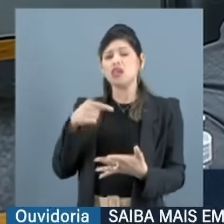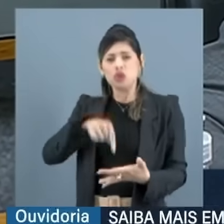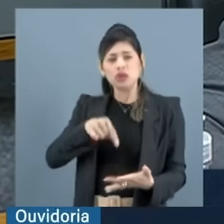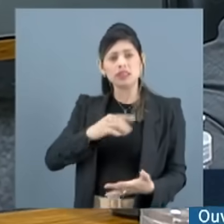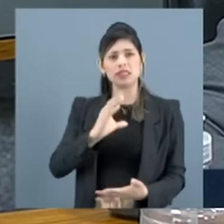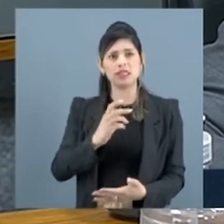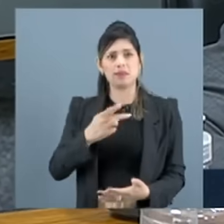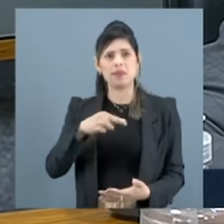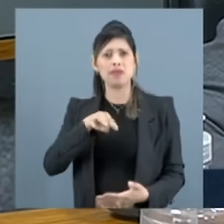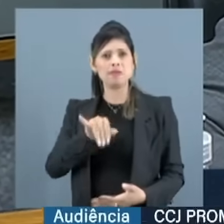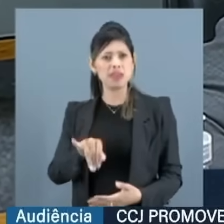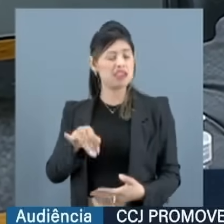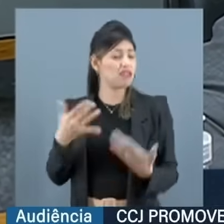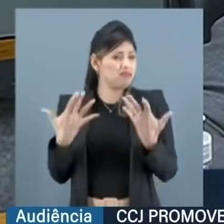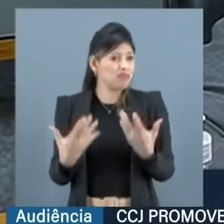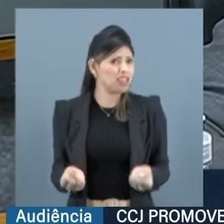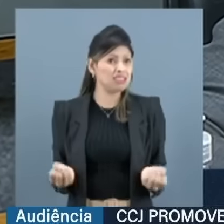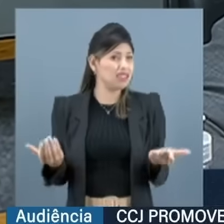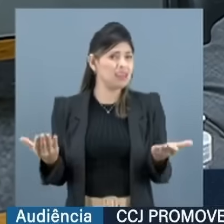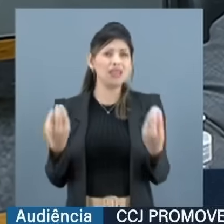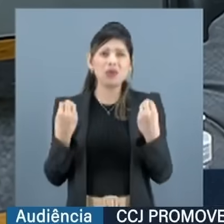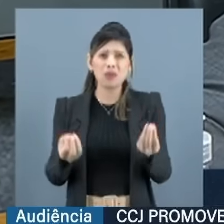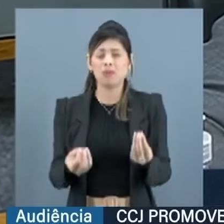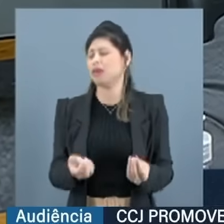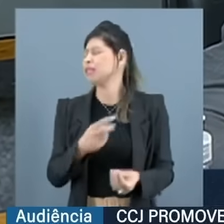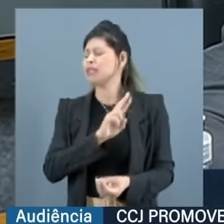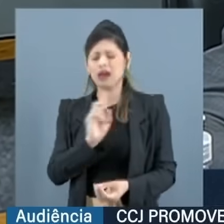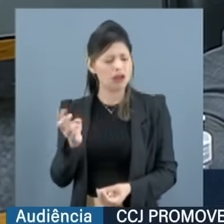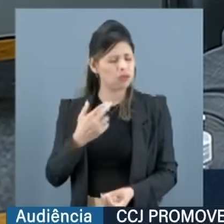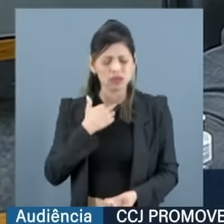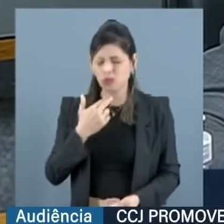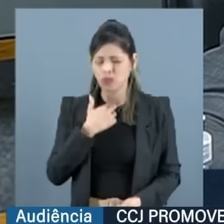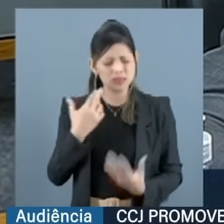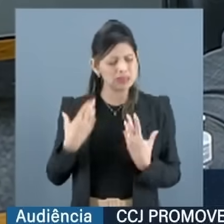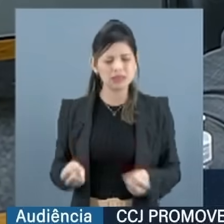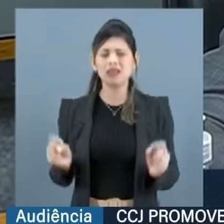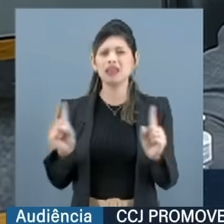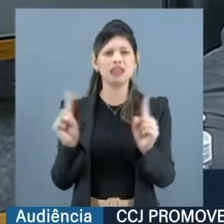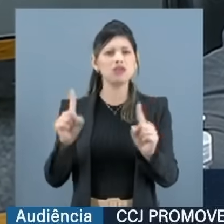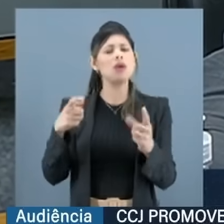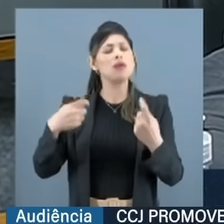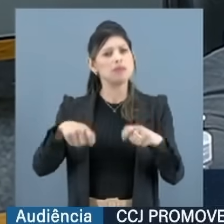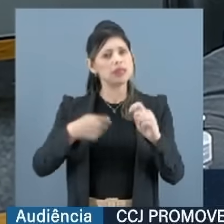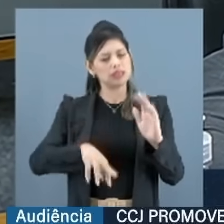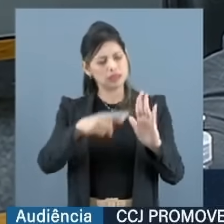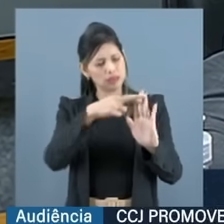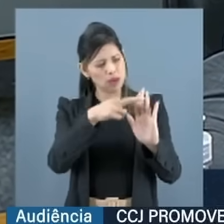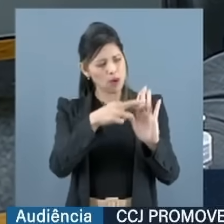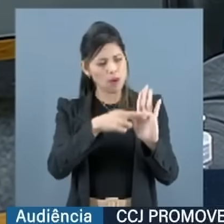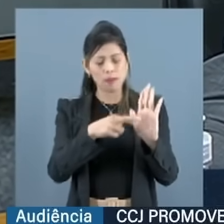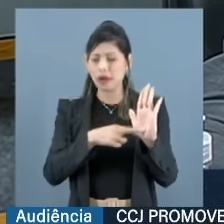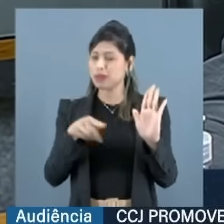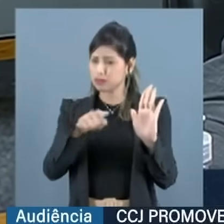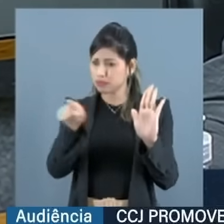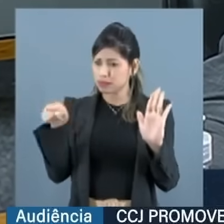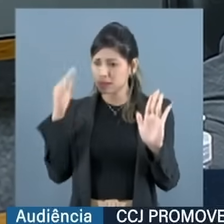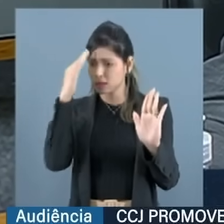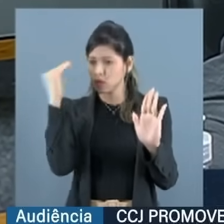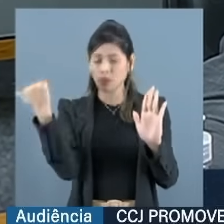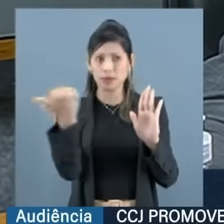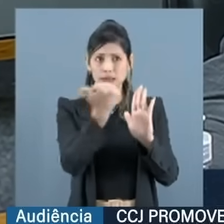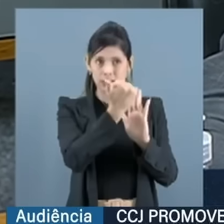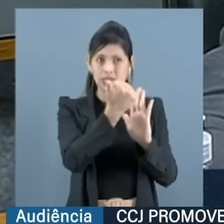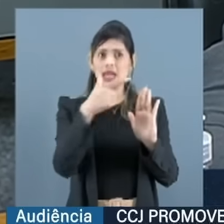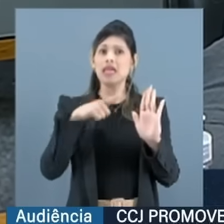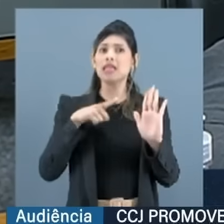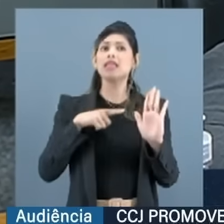tipo de coisa sem a gente mesmo se impor ou colocar no mínimo regras aqui. Aqui tem a resposta, o Flávio